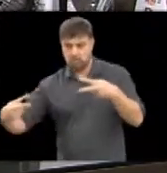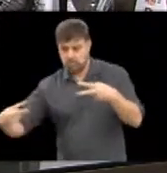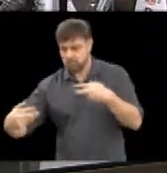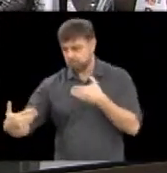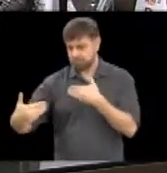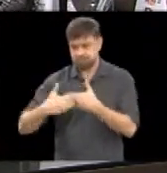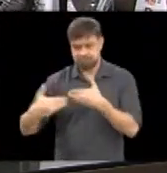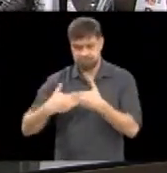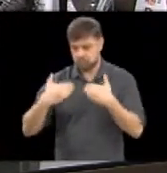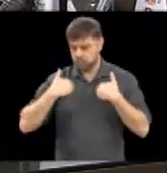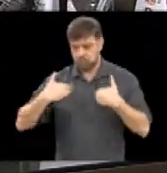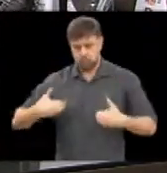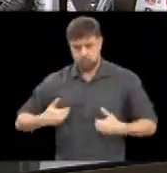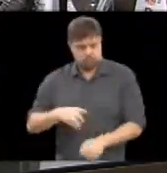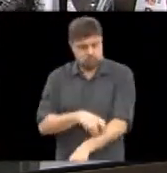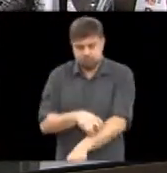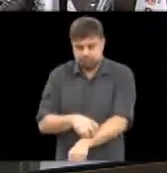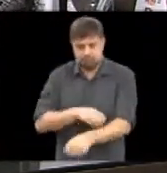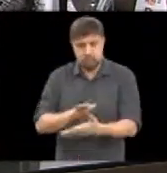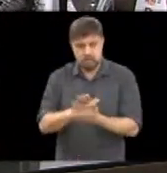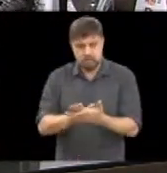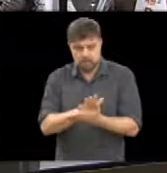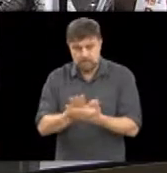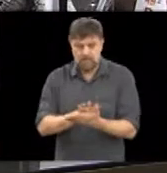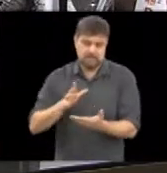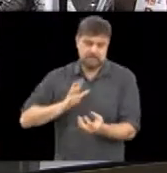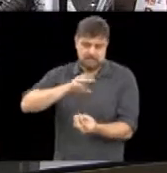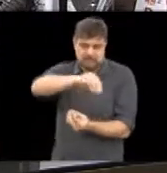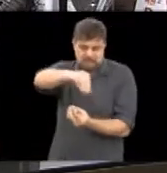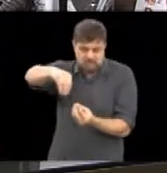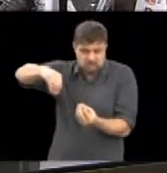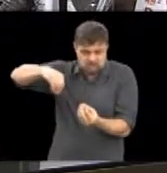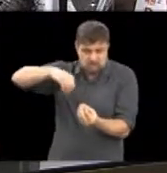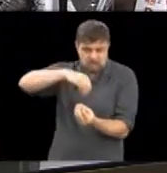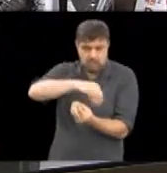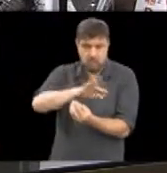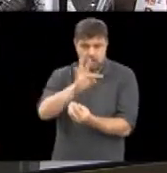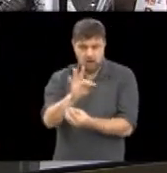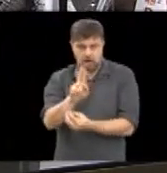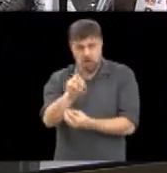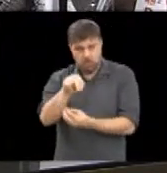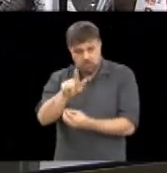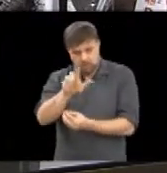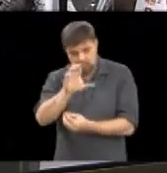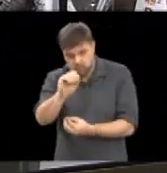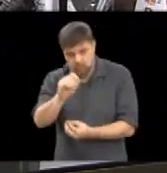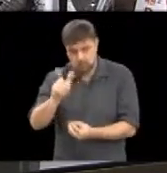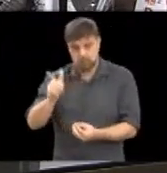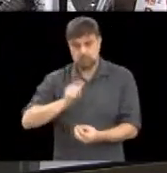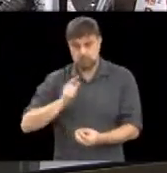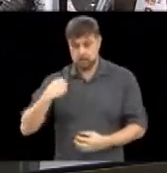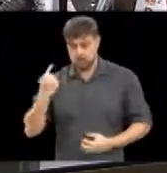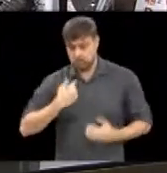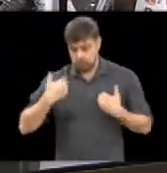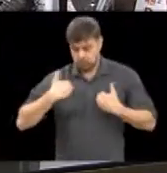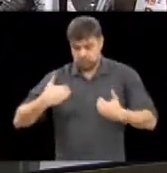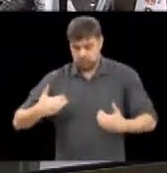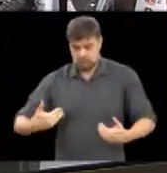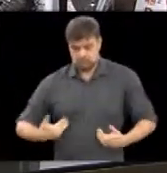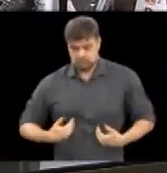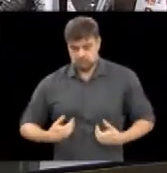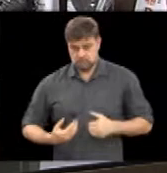do vírus, como também tem a parte proteica desses antígenos, que são fungos, ácaros, dermatofagóides. Então, o